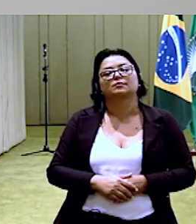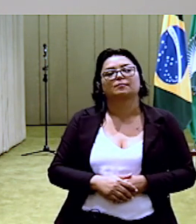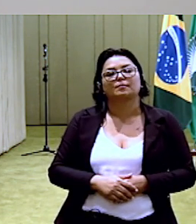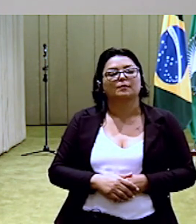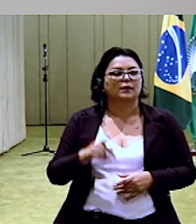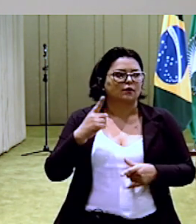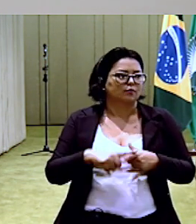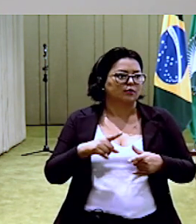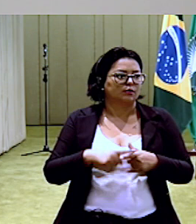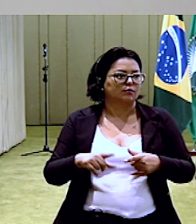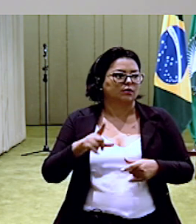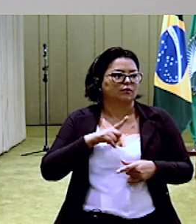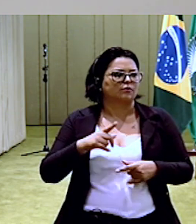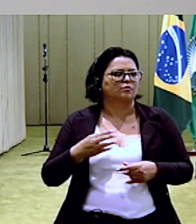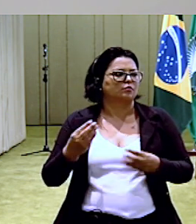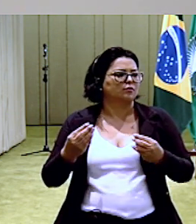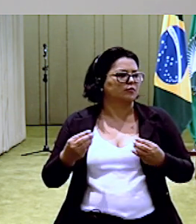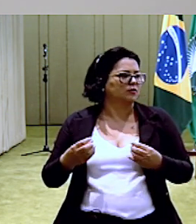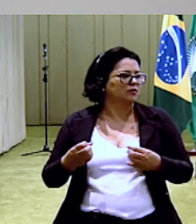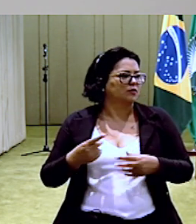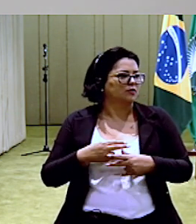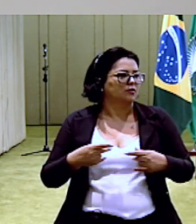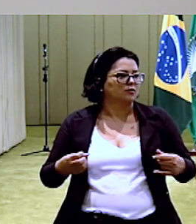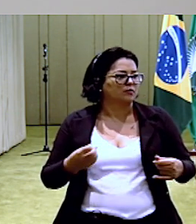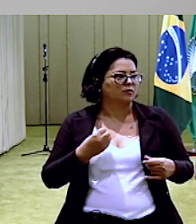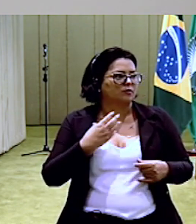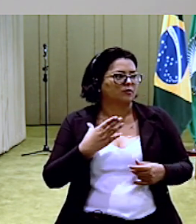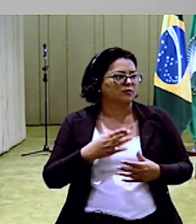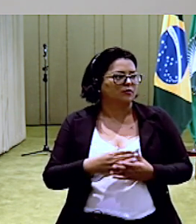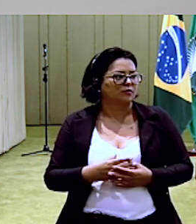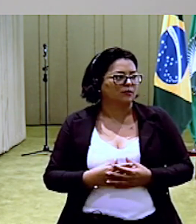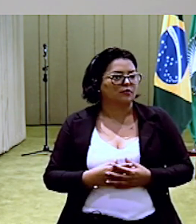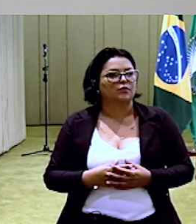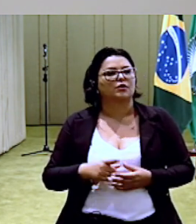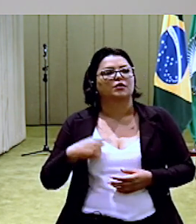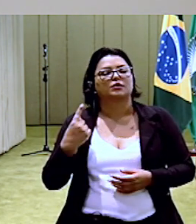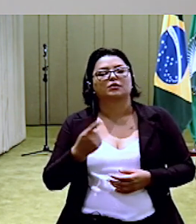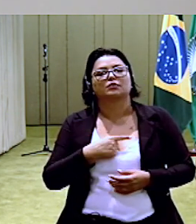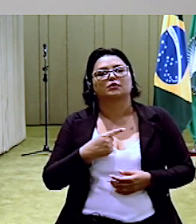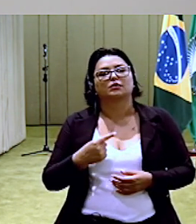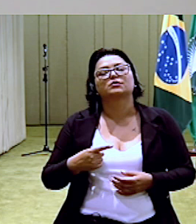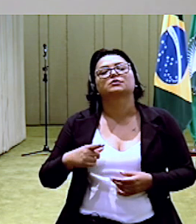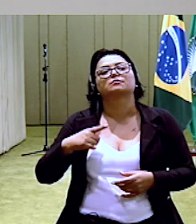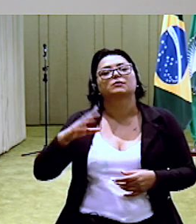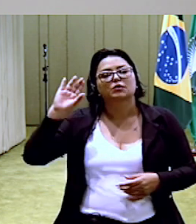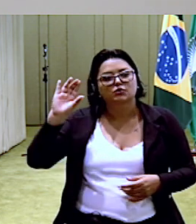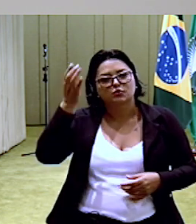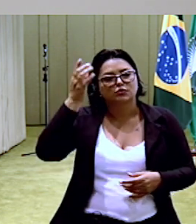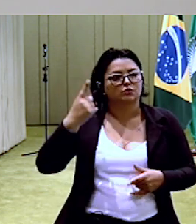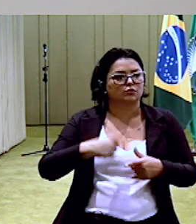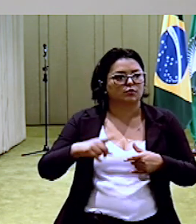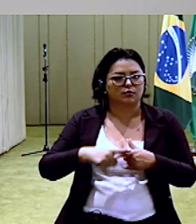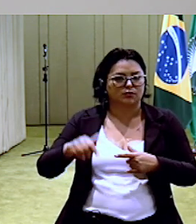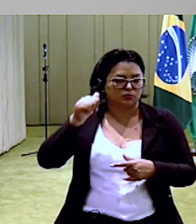foi um programa que teve muito sucesso num programa de aceleração que a gente fez. Então, a gente dá pontos extras para soluções para problemas